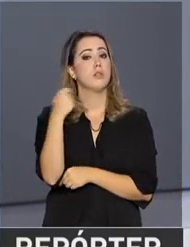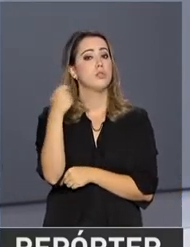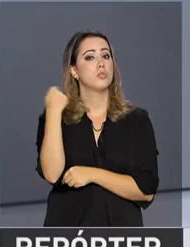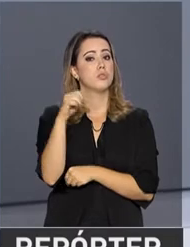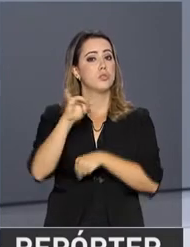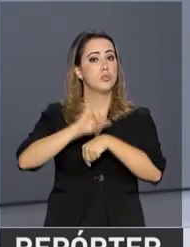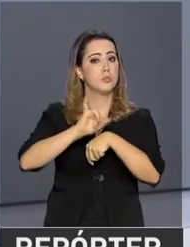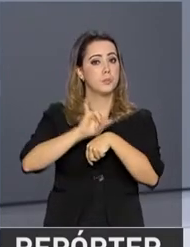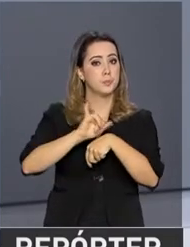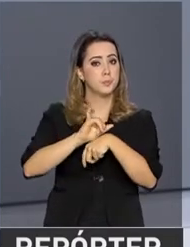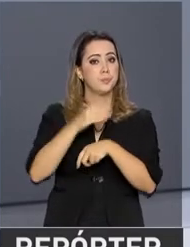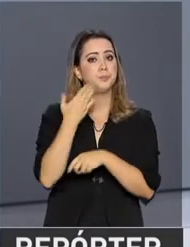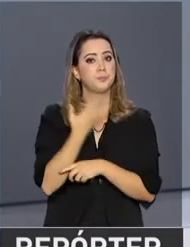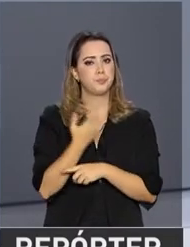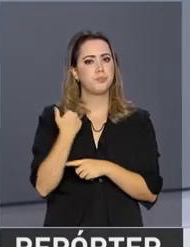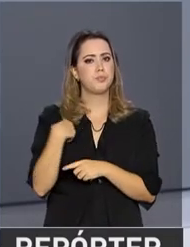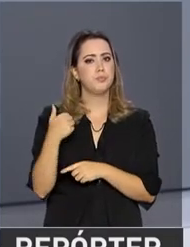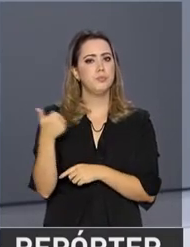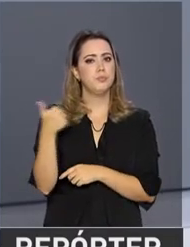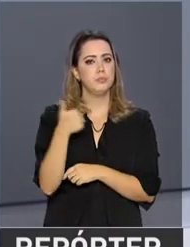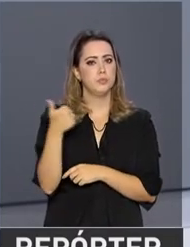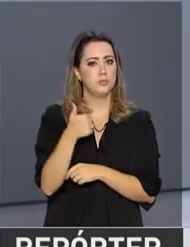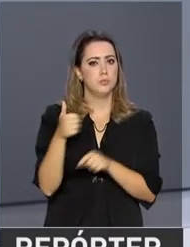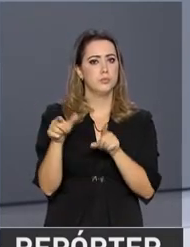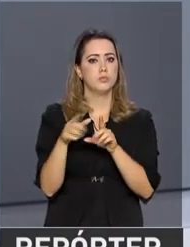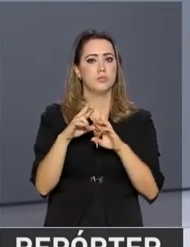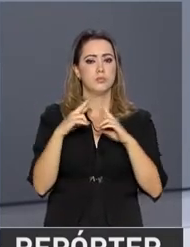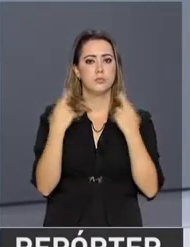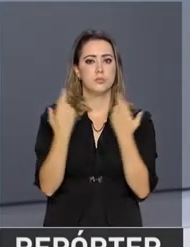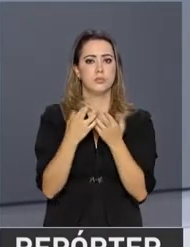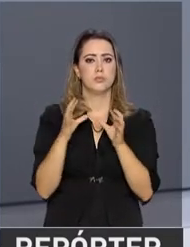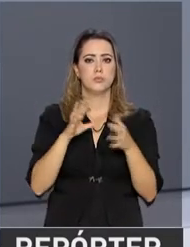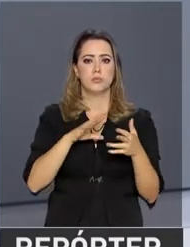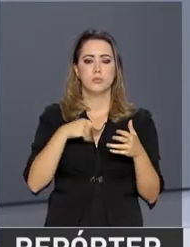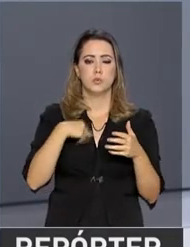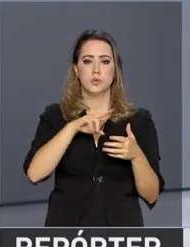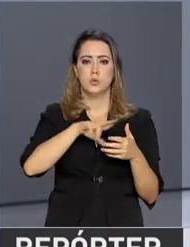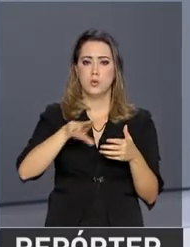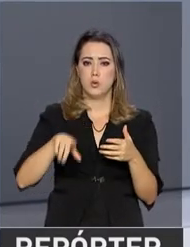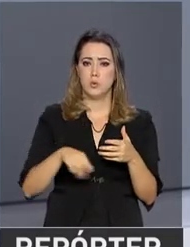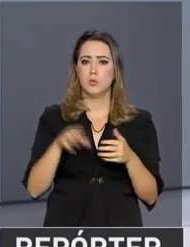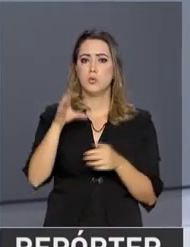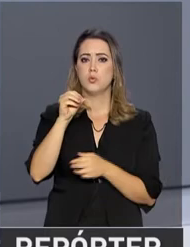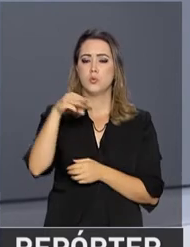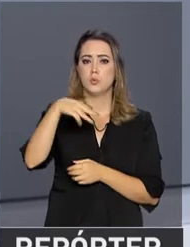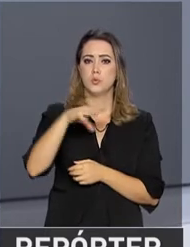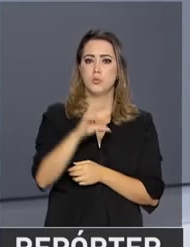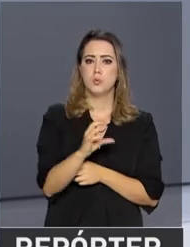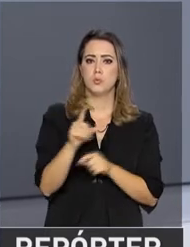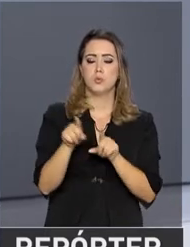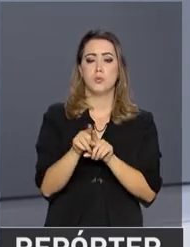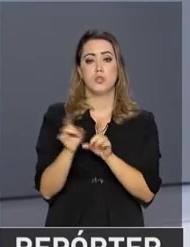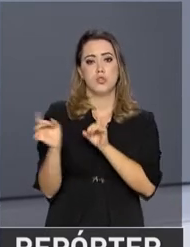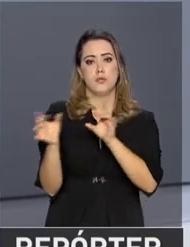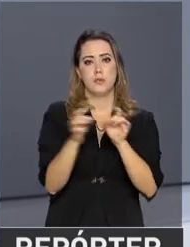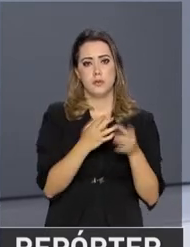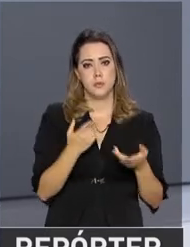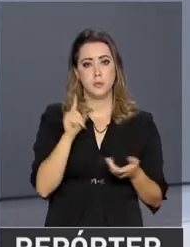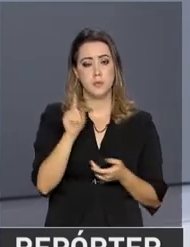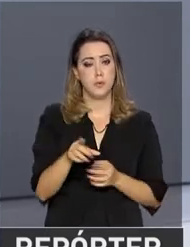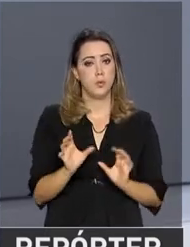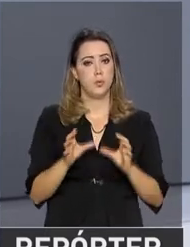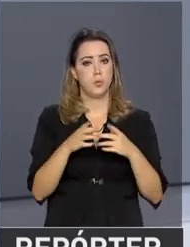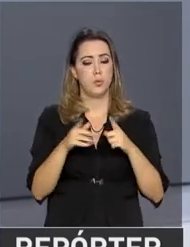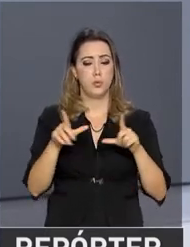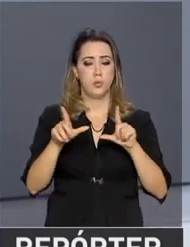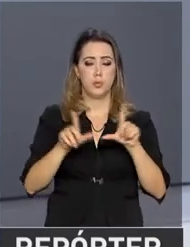Buenos Aires, na Argentina, para participar da 11ª Conferência Ministerial da OMC, a Organização Mundial do Comércio. A equipe